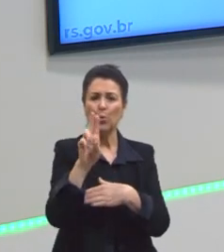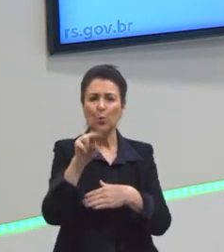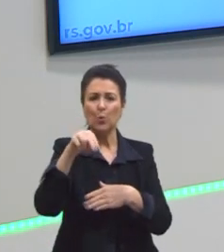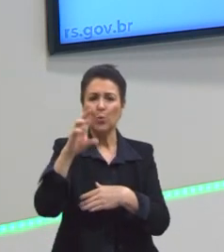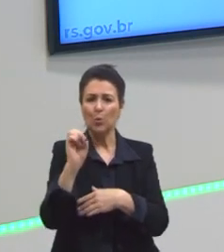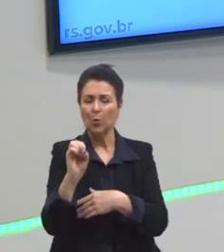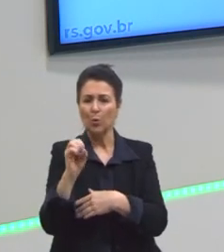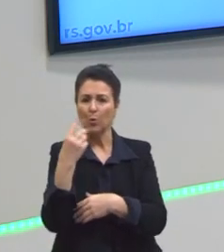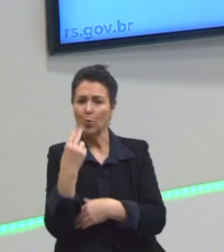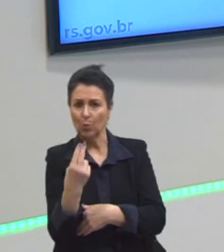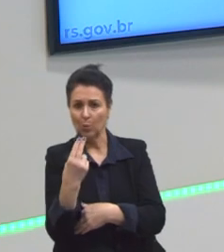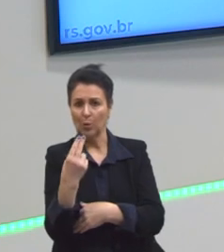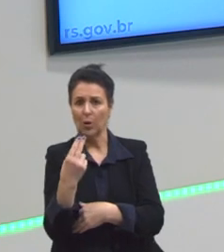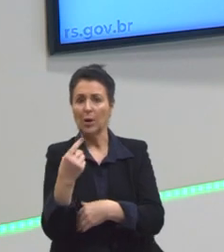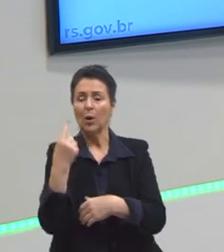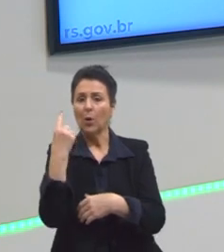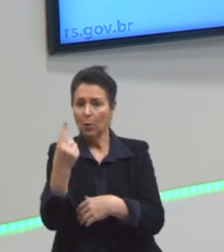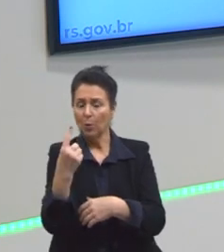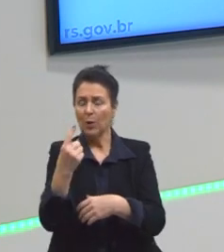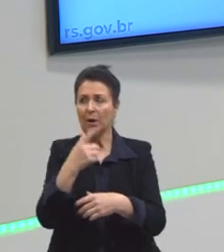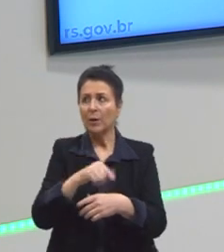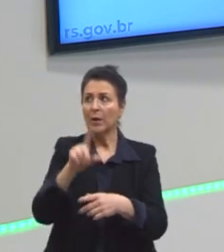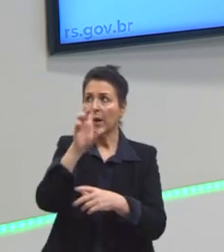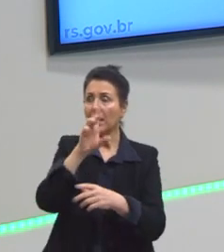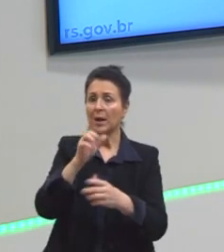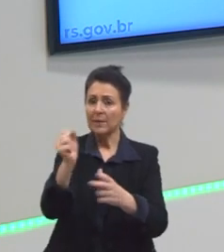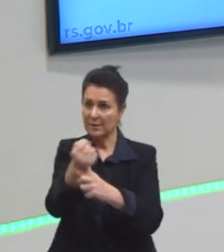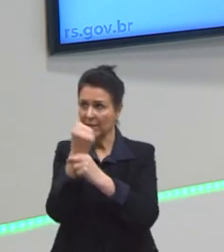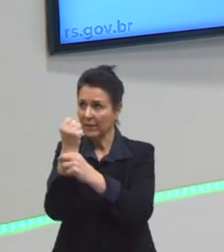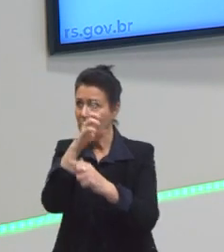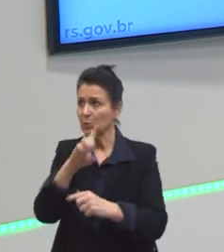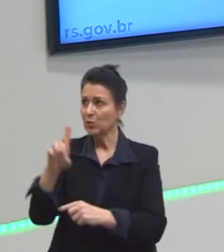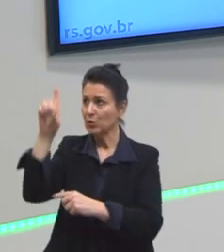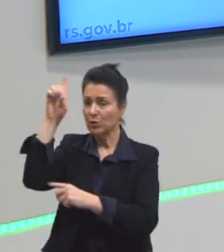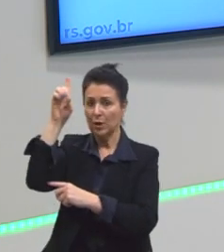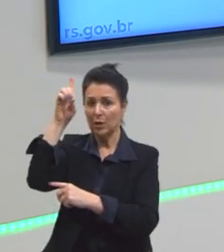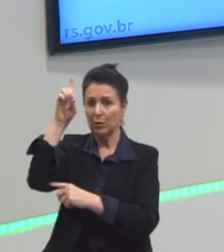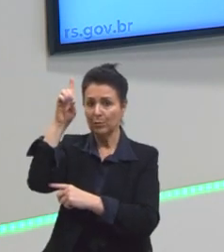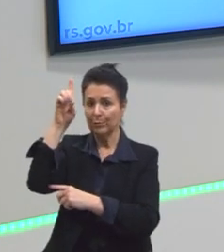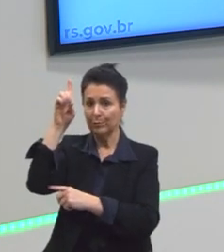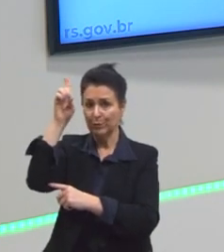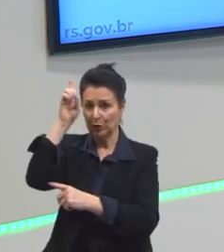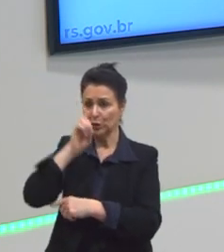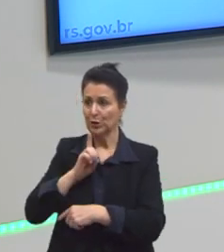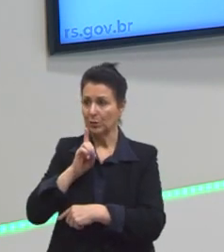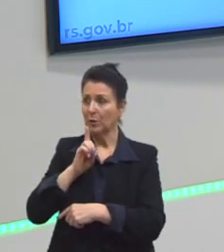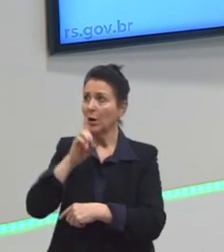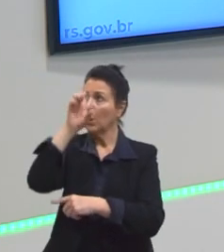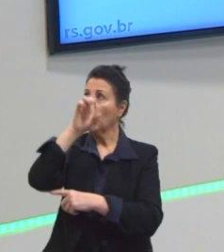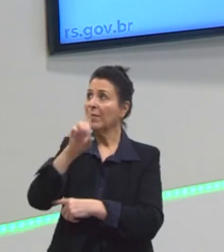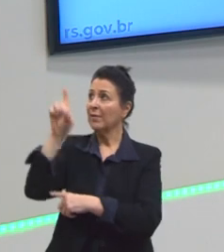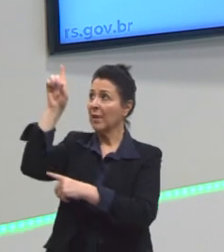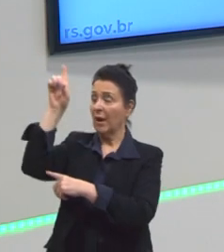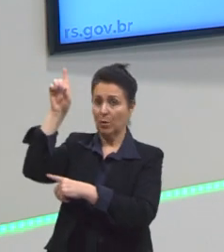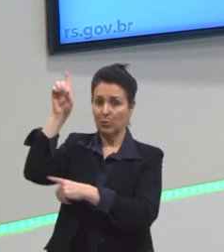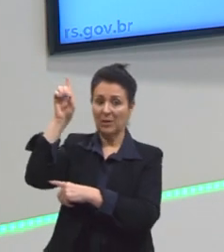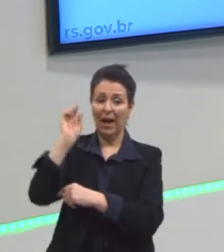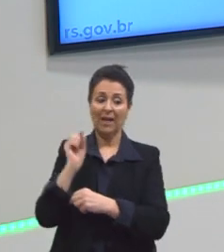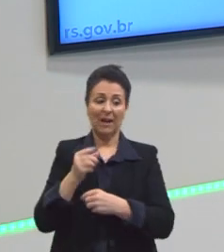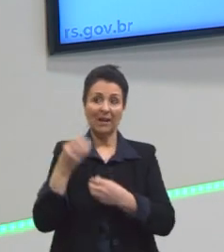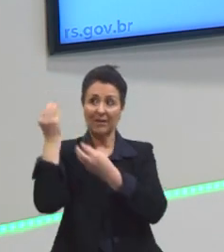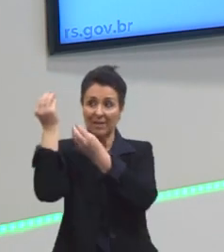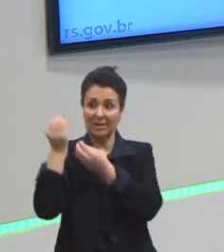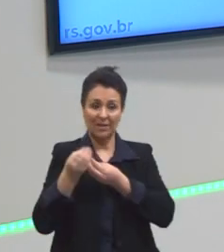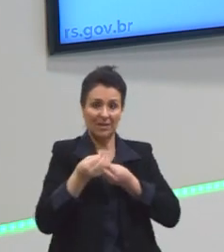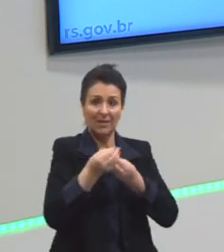do direito de vidro e como acabei de ser justificável como Deus dava direito ao reino uma arca só